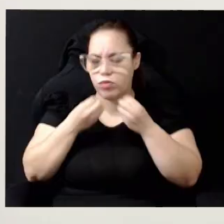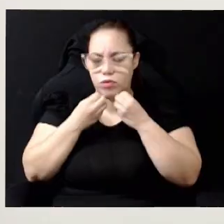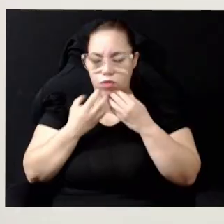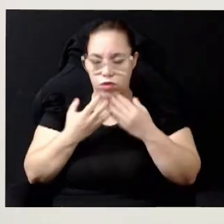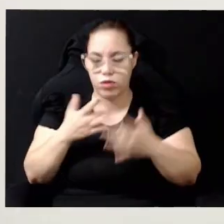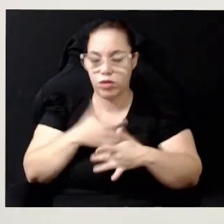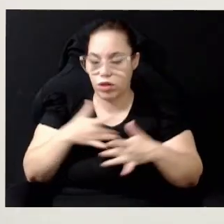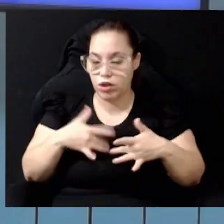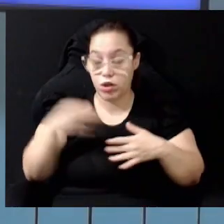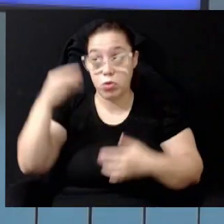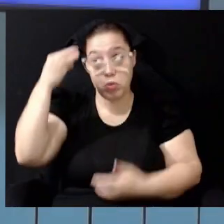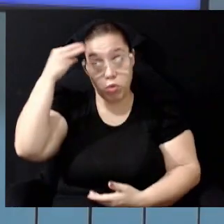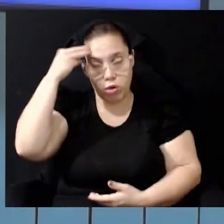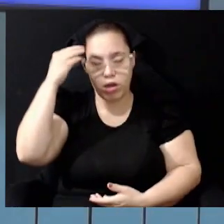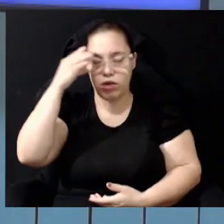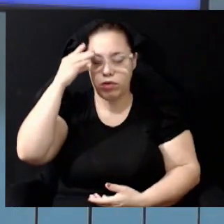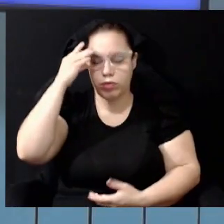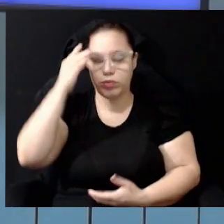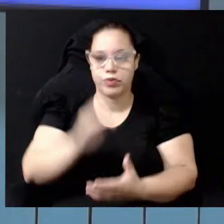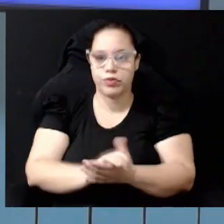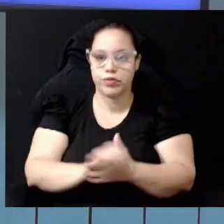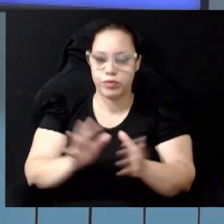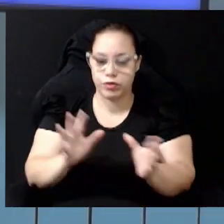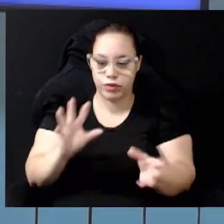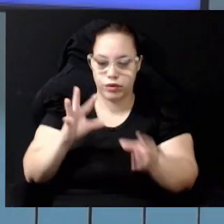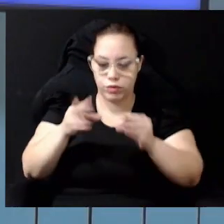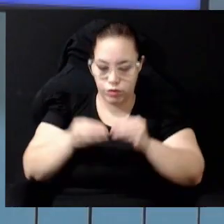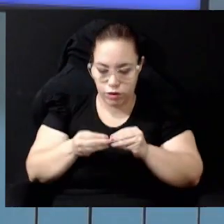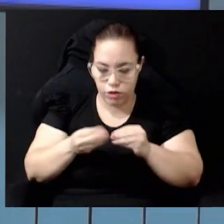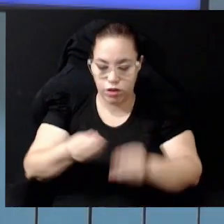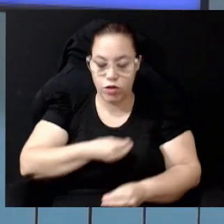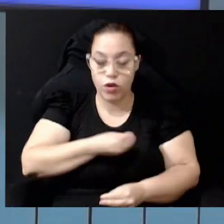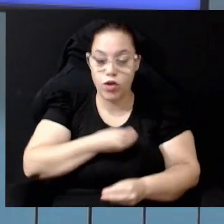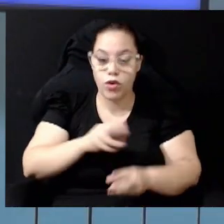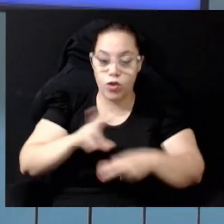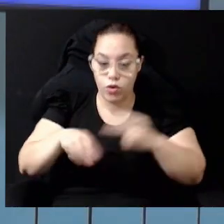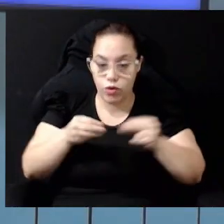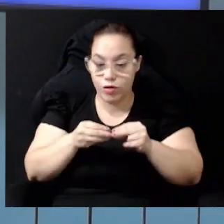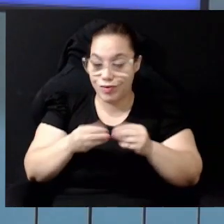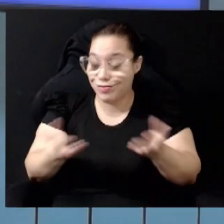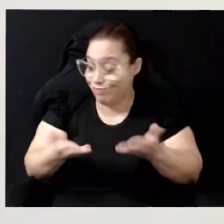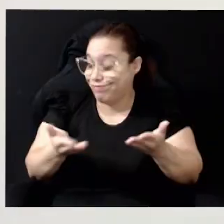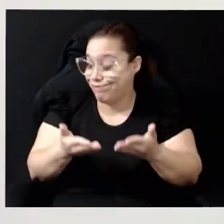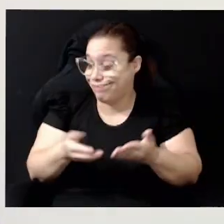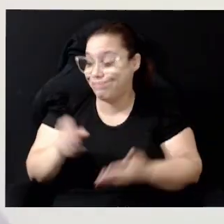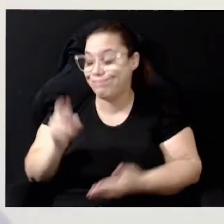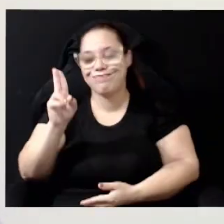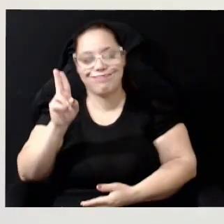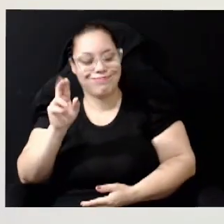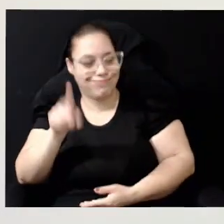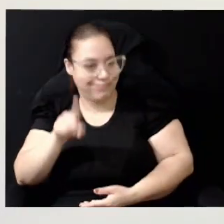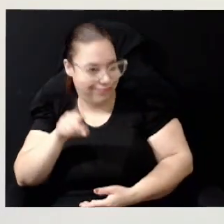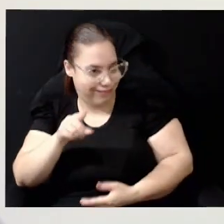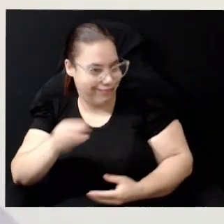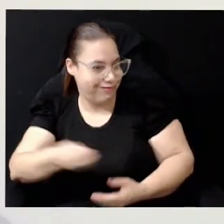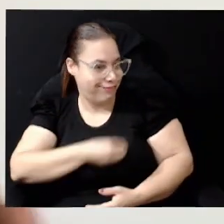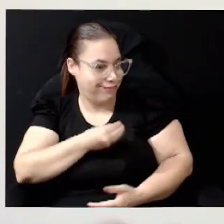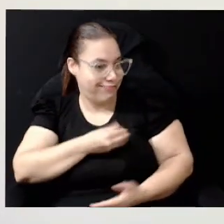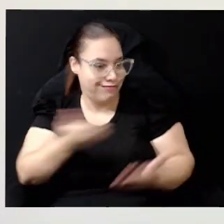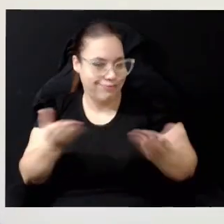emocional. Resumindo, então, é viver o presente, né, doutor? É isso. Viver no presente com uma